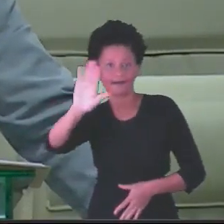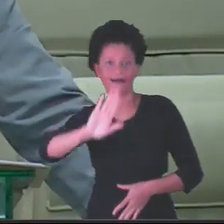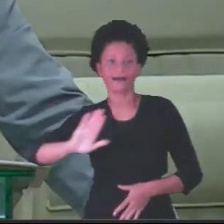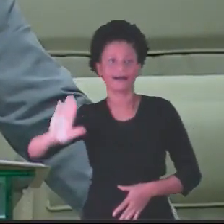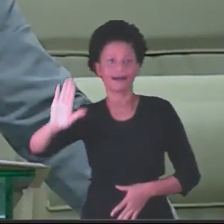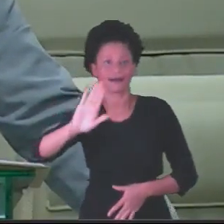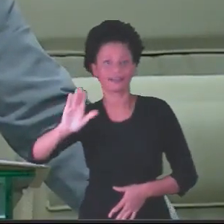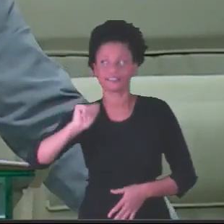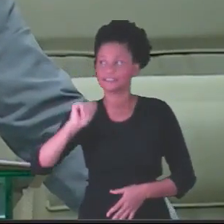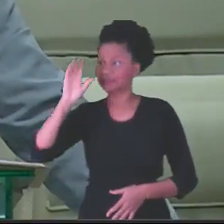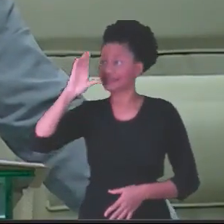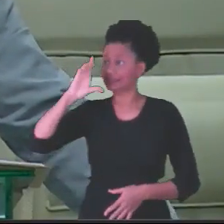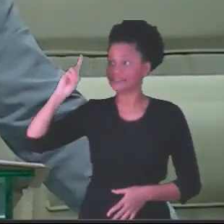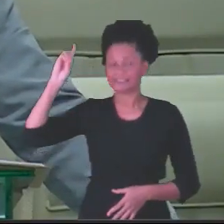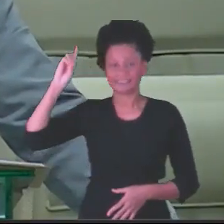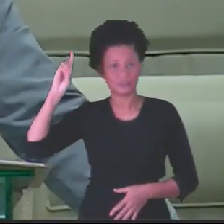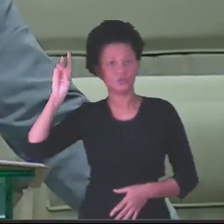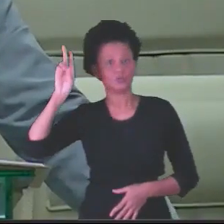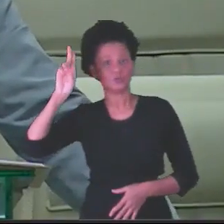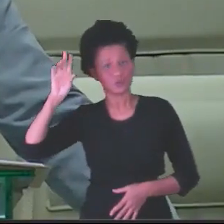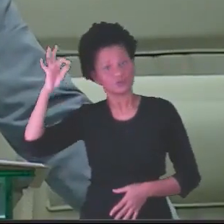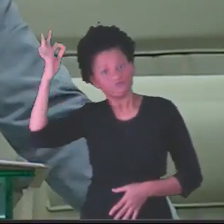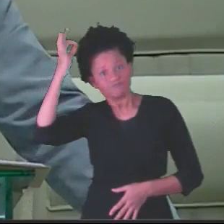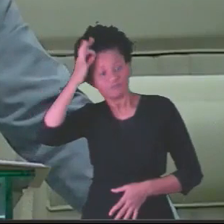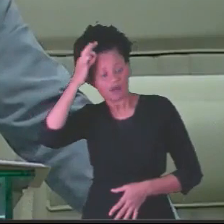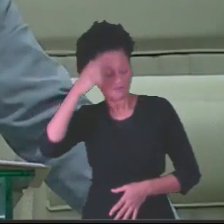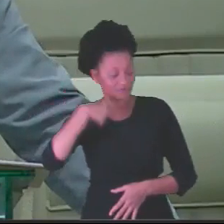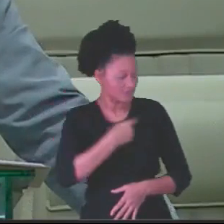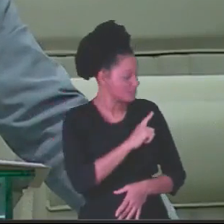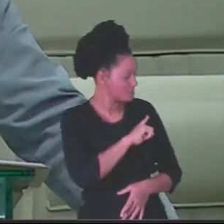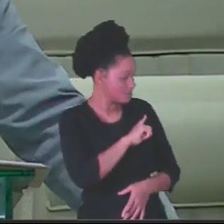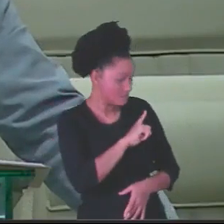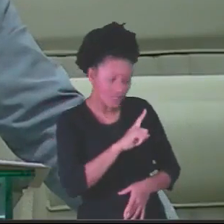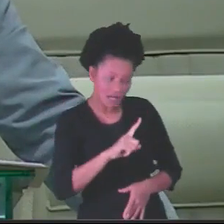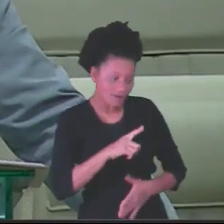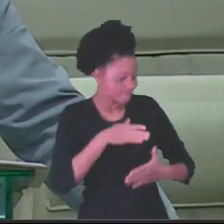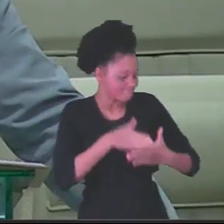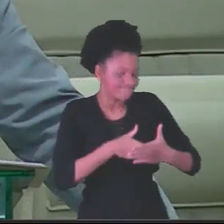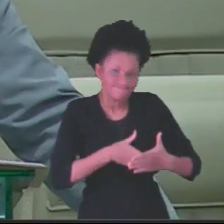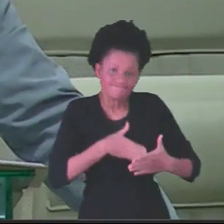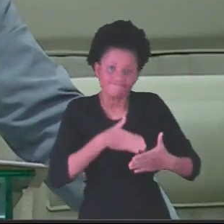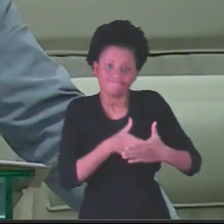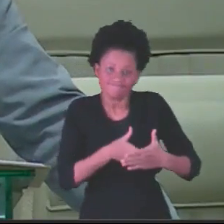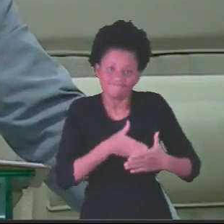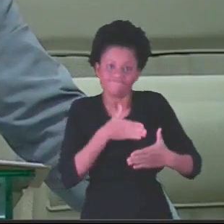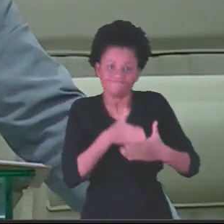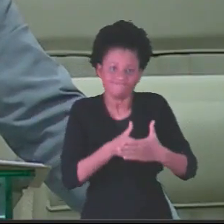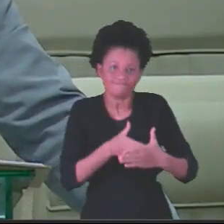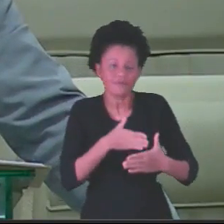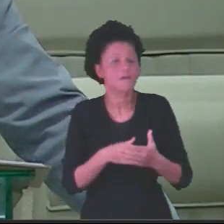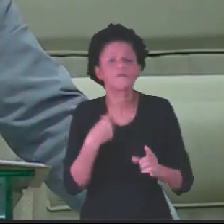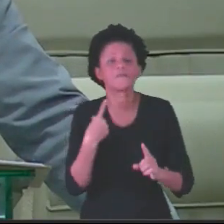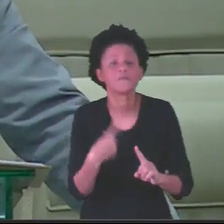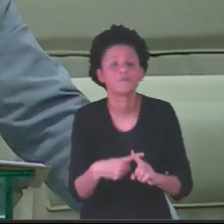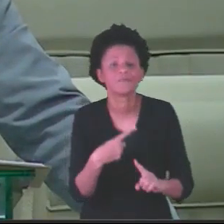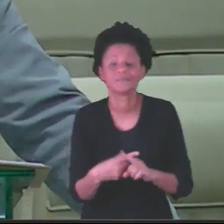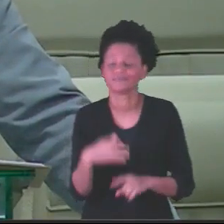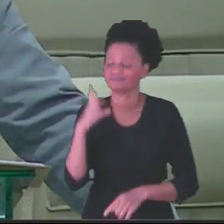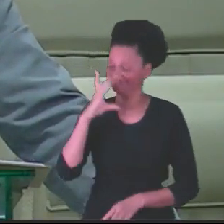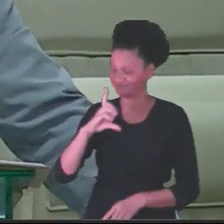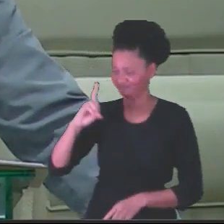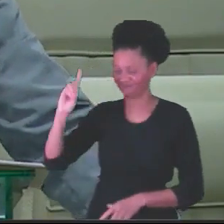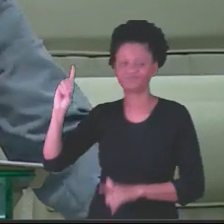impedido pelo próprio deus pelo espírito de cristo e levar o evangelho é porque deus